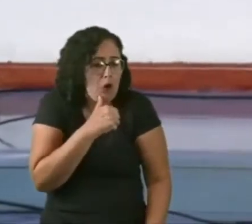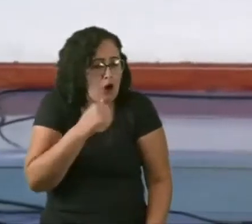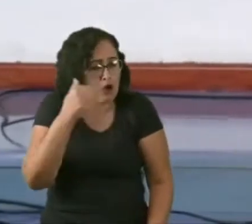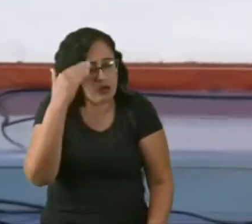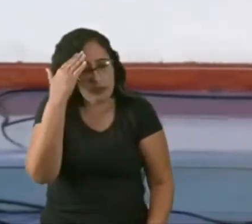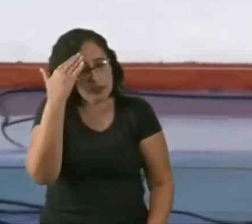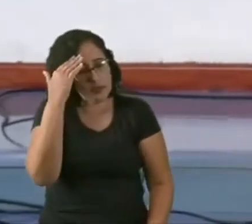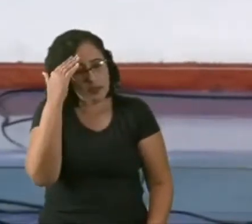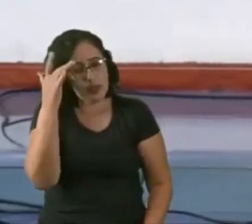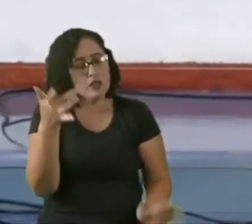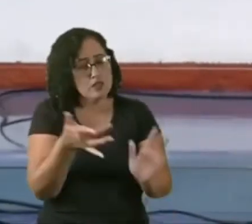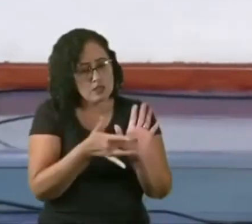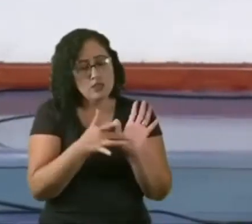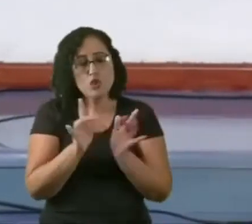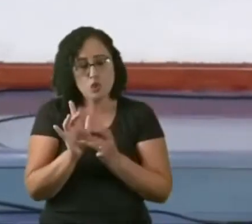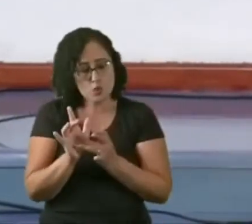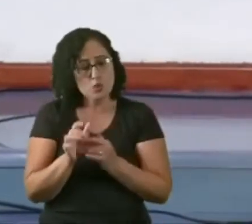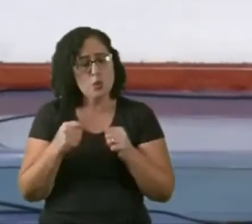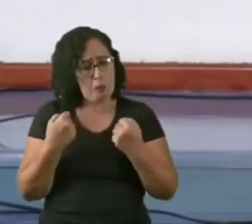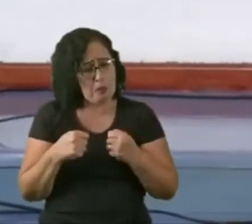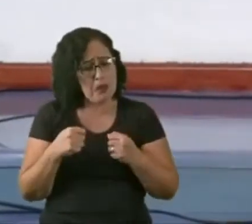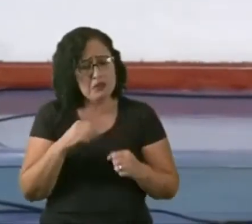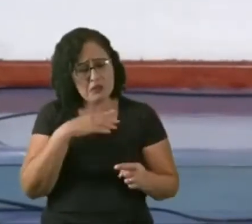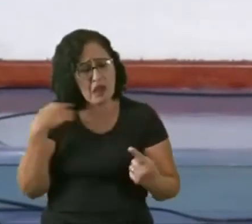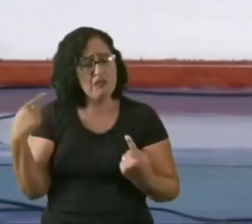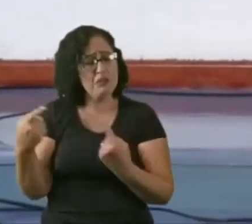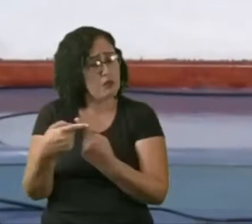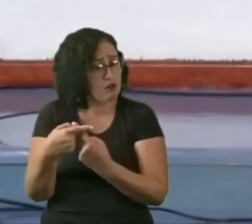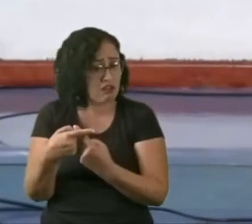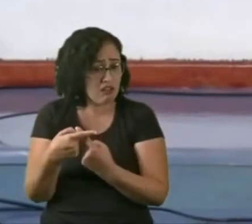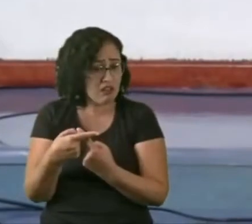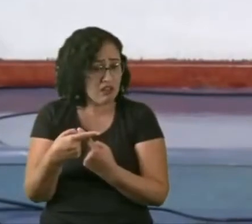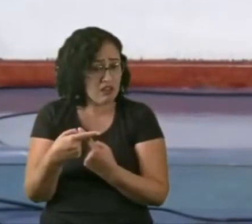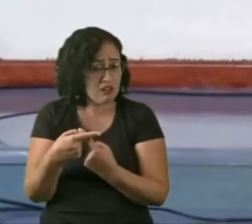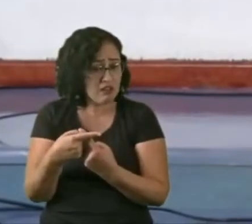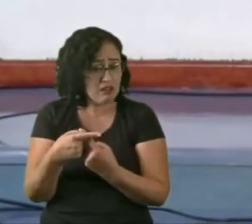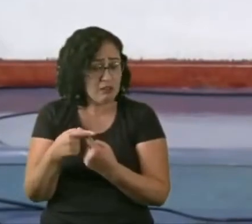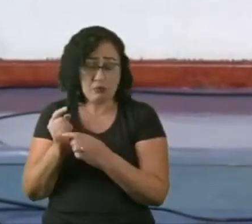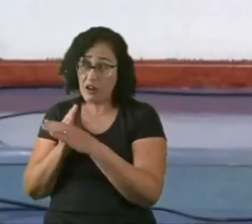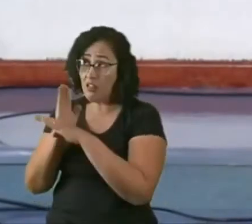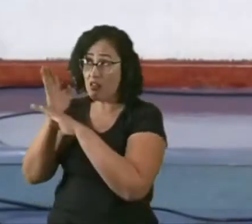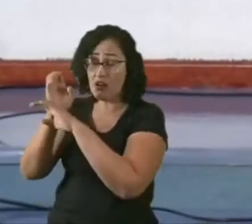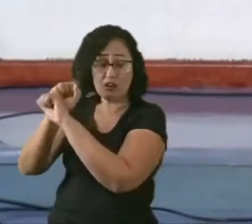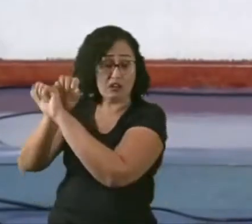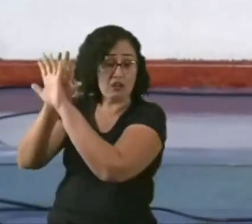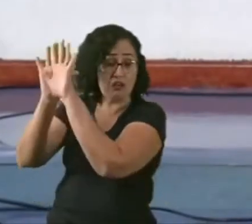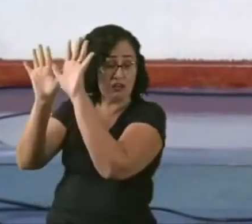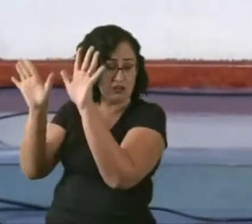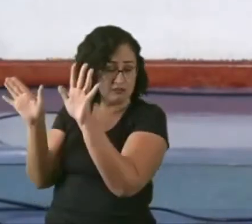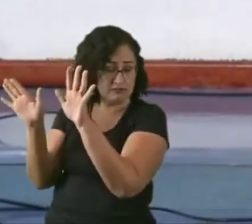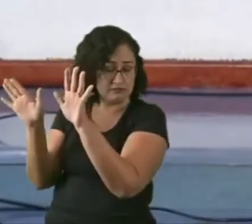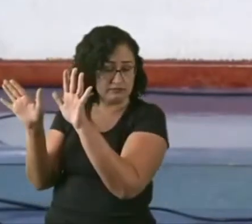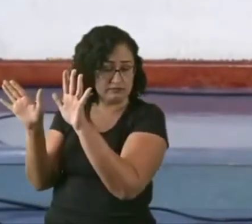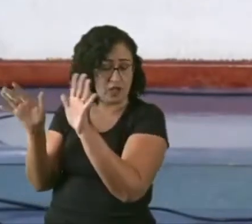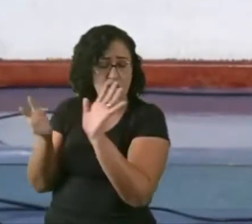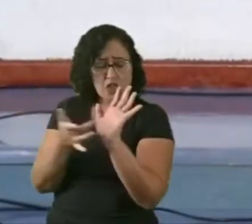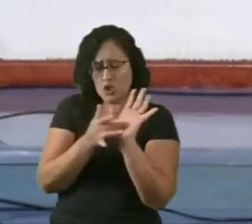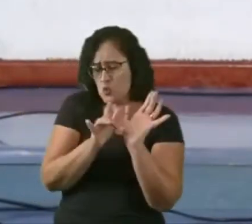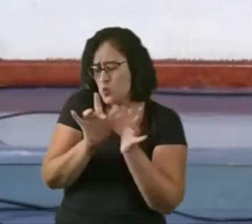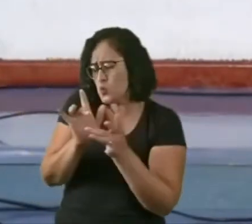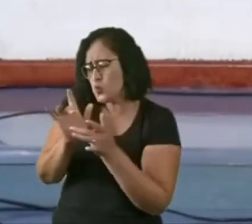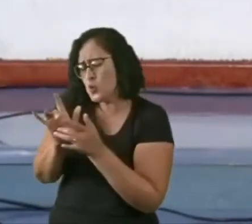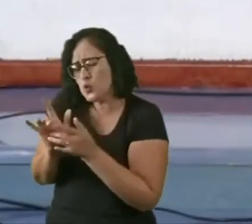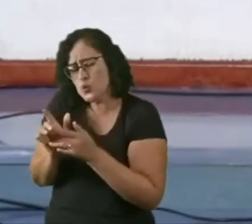para entrar na sua glória? E começando por Moisés e todos os profetas, explicou-lhes o